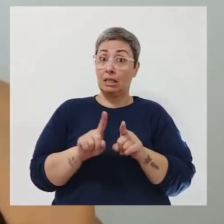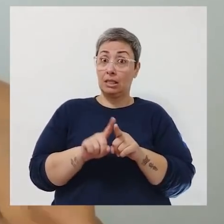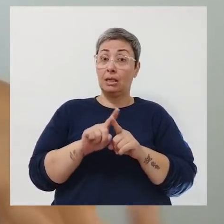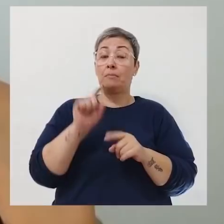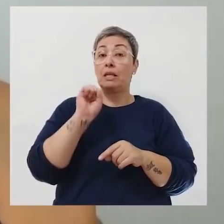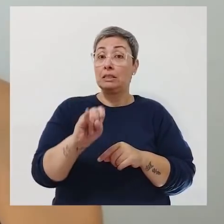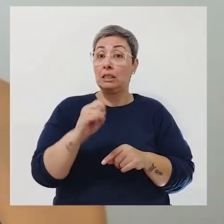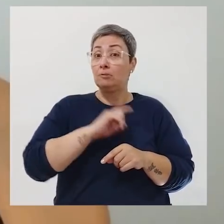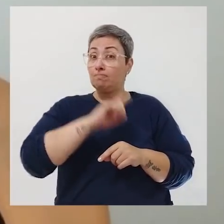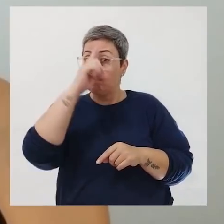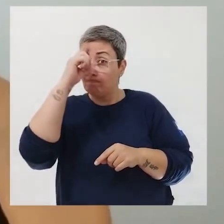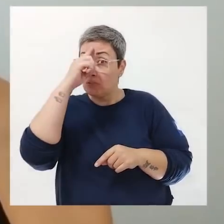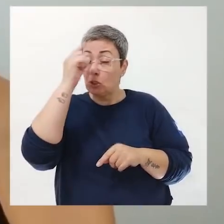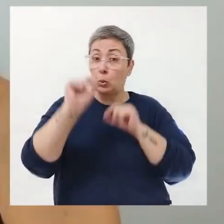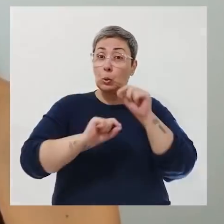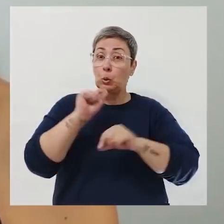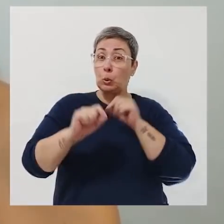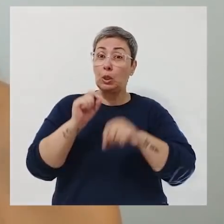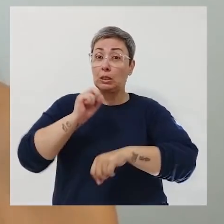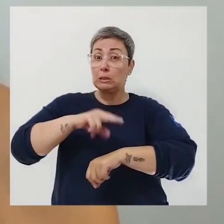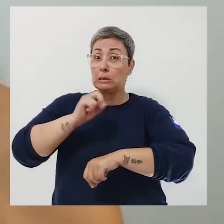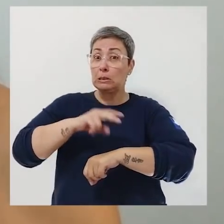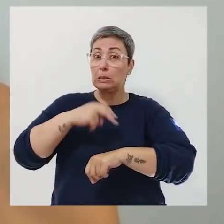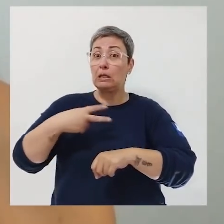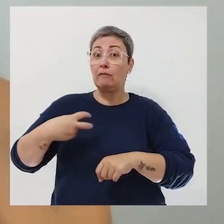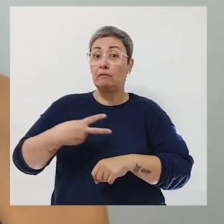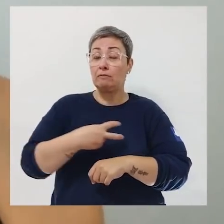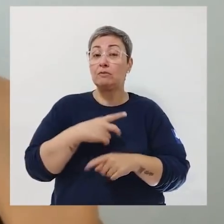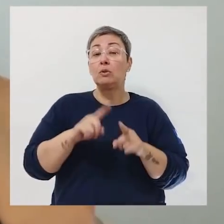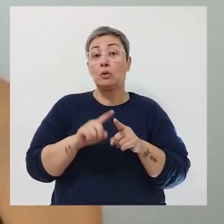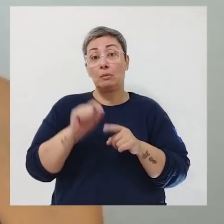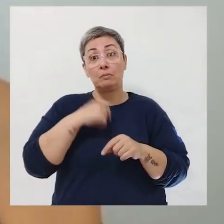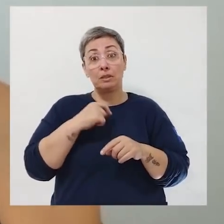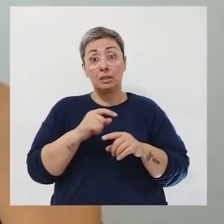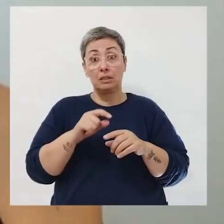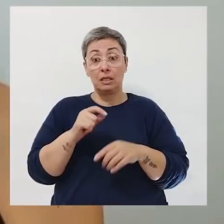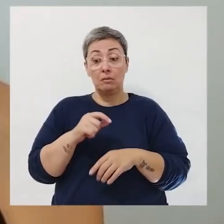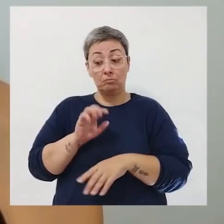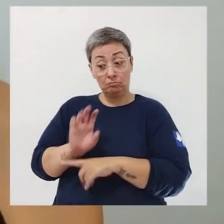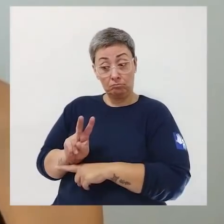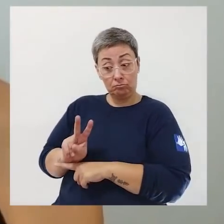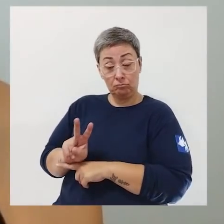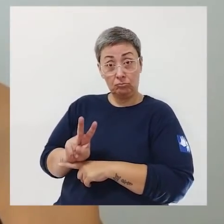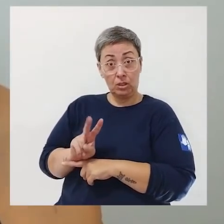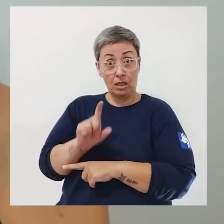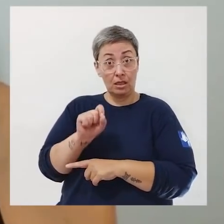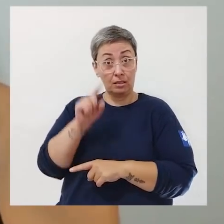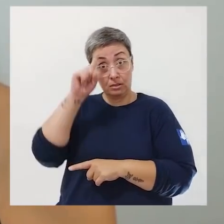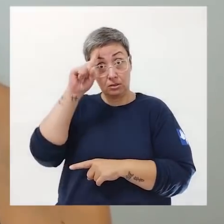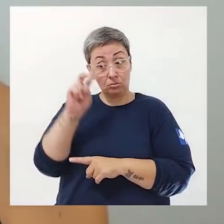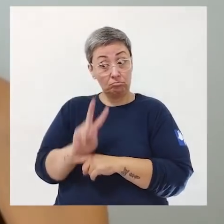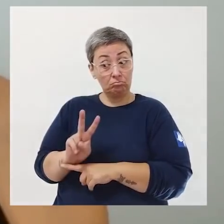E também, em casos de dúvidas sobre a contaminação com o vírus da raiva, tem que manter o animal sob observação por